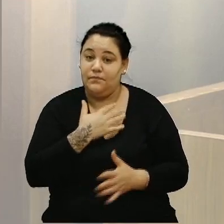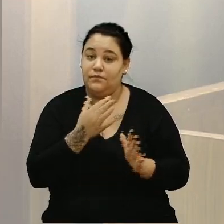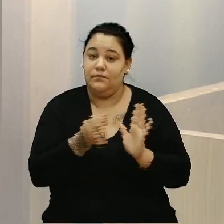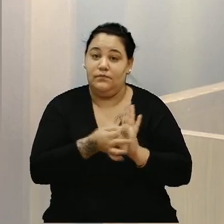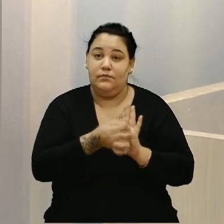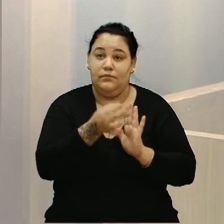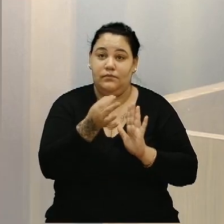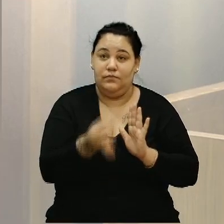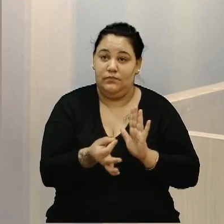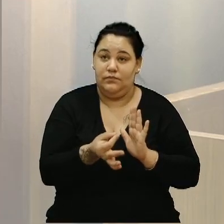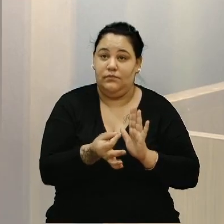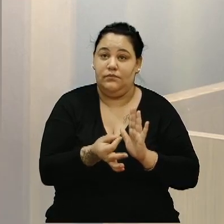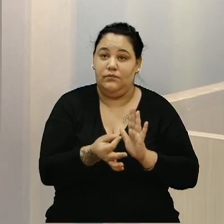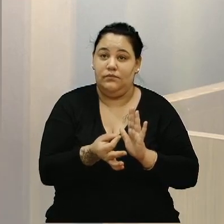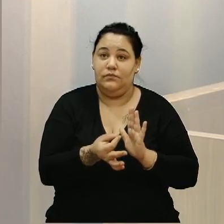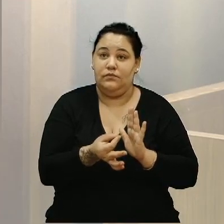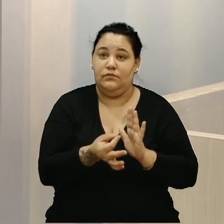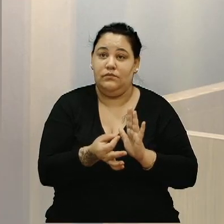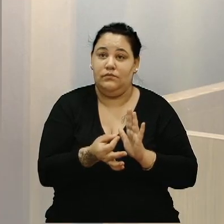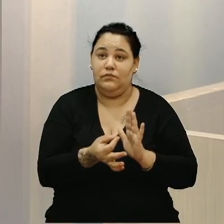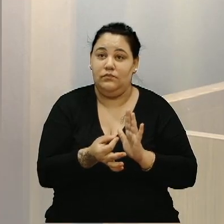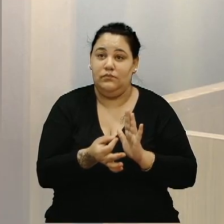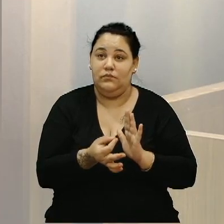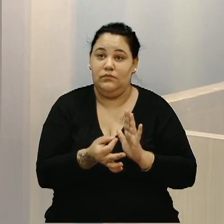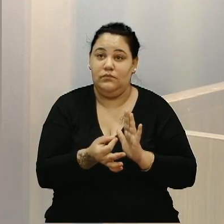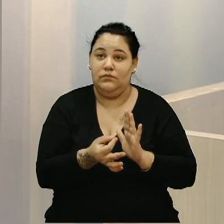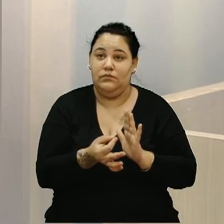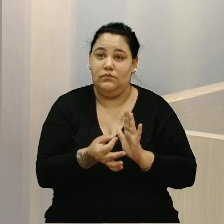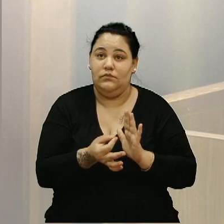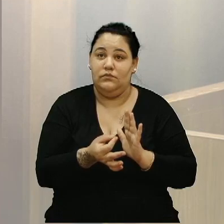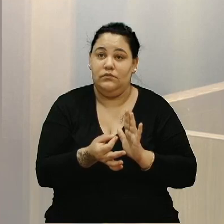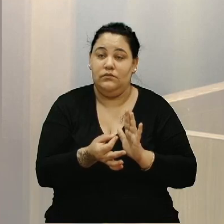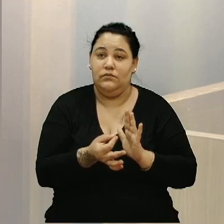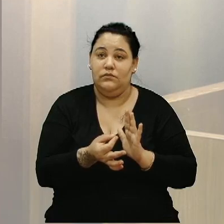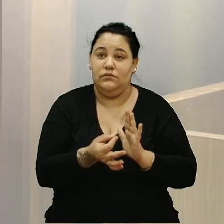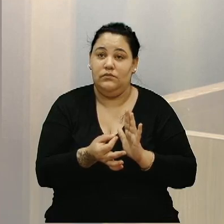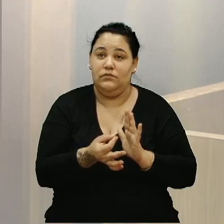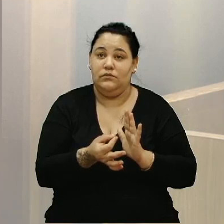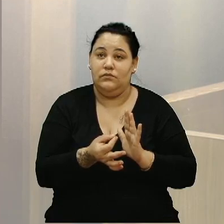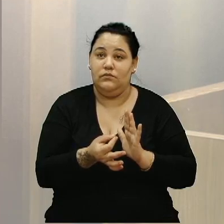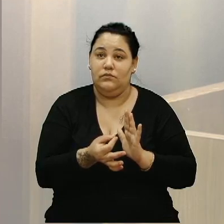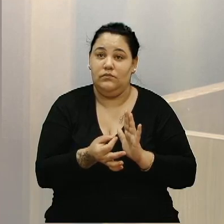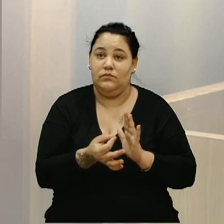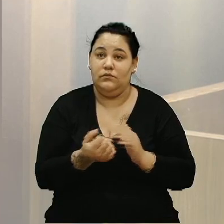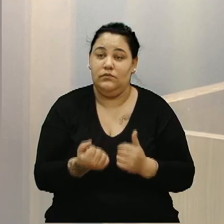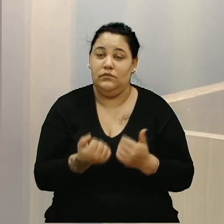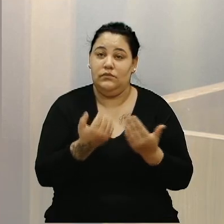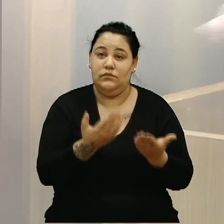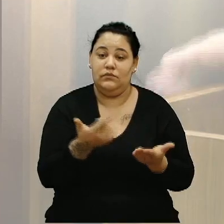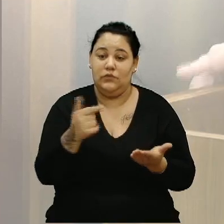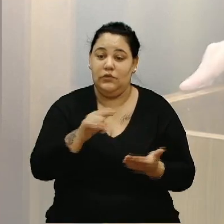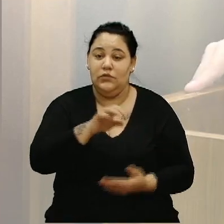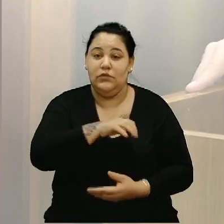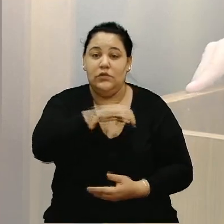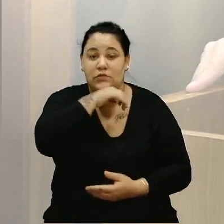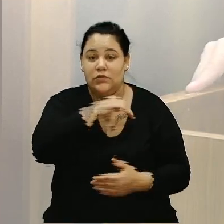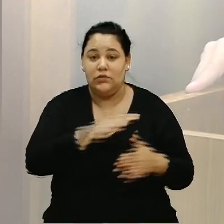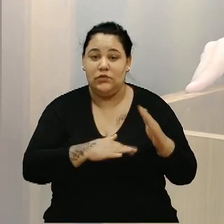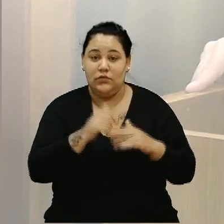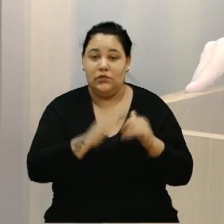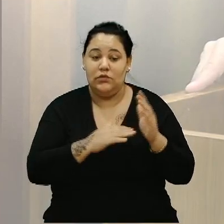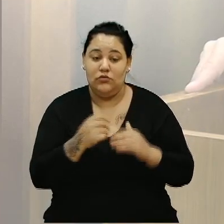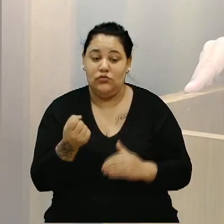do governador Roberto Silveira será a disponibilização de um outro terreno e a construção de uma